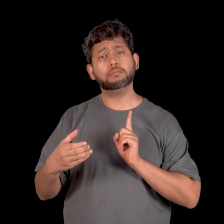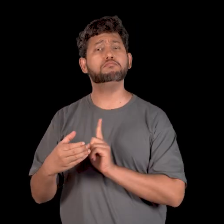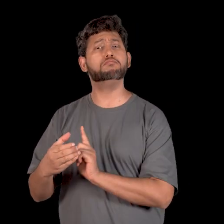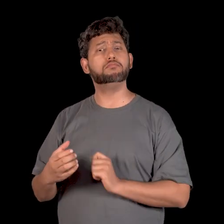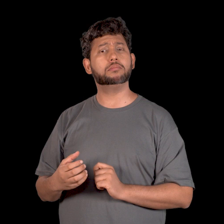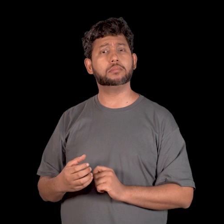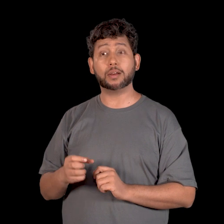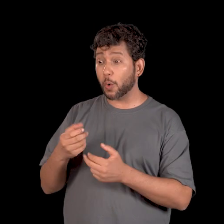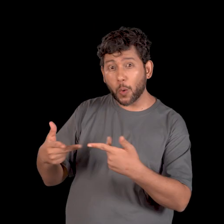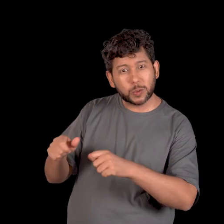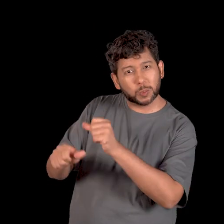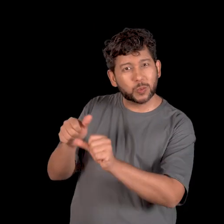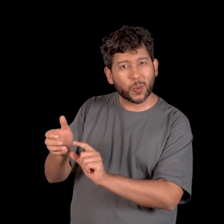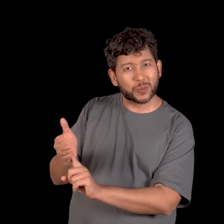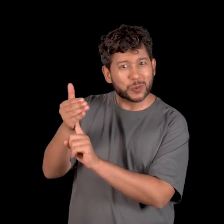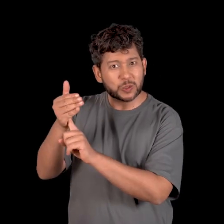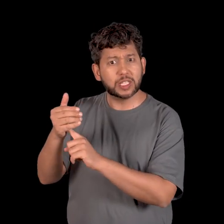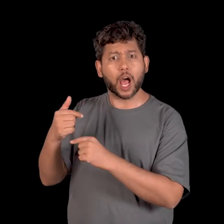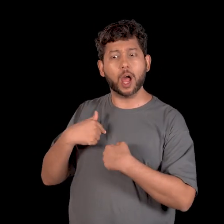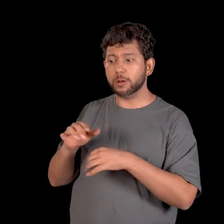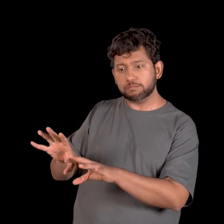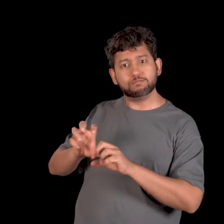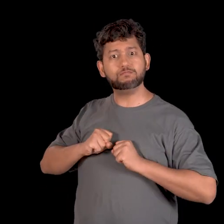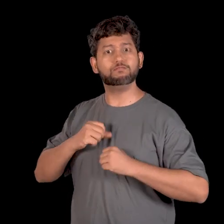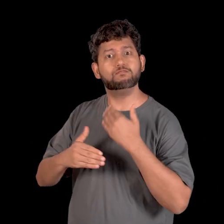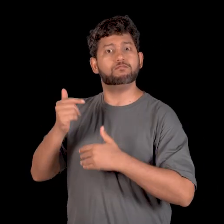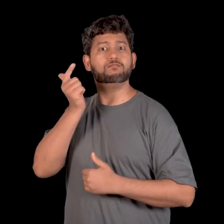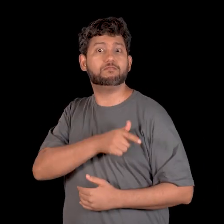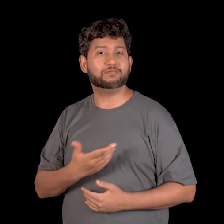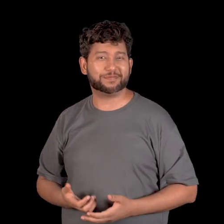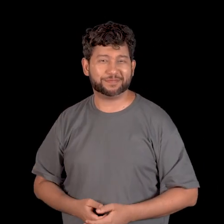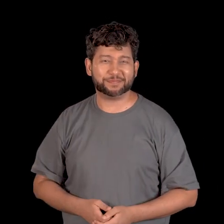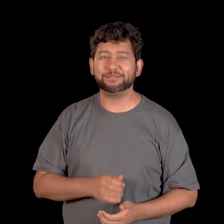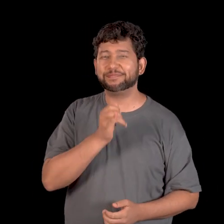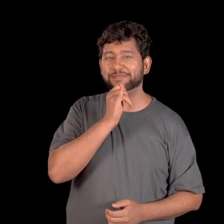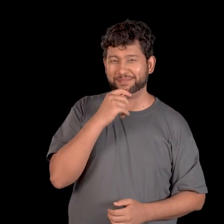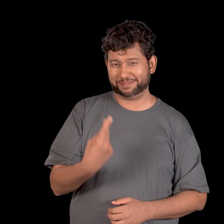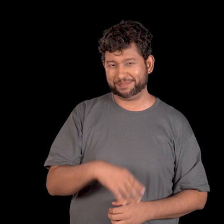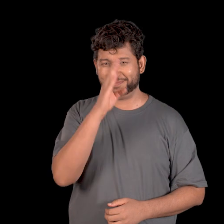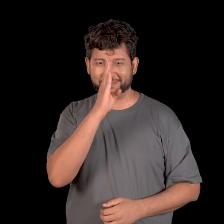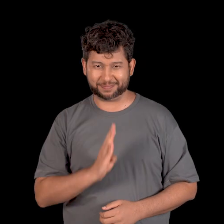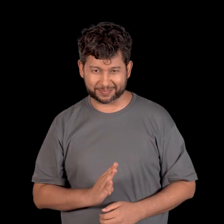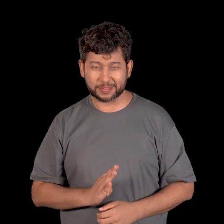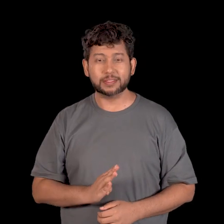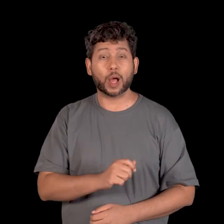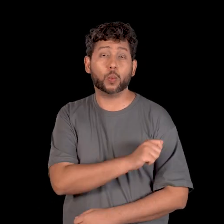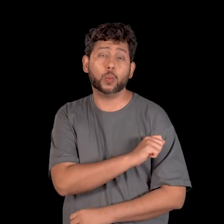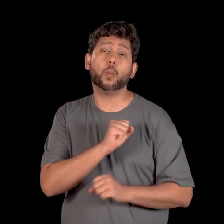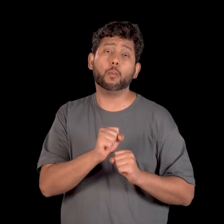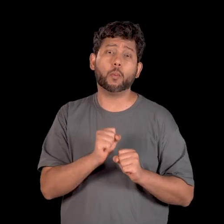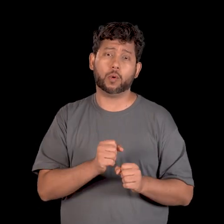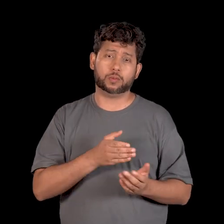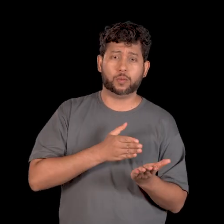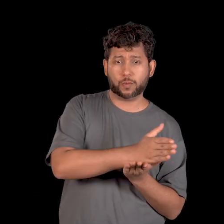de liderança e trabalho em grupo, de influenciar pessoas ou de nos adaptarmos às mudanças tecnológicas, por exemplo. No